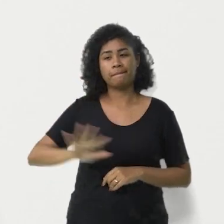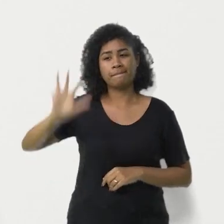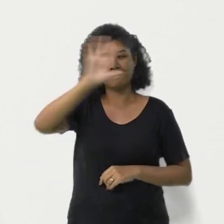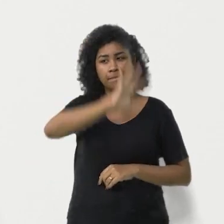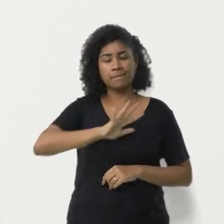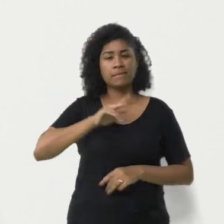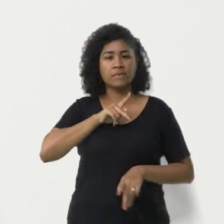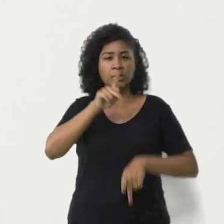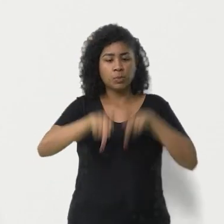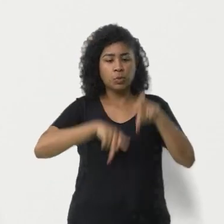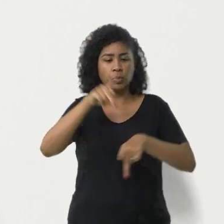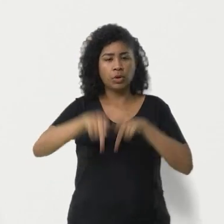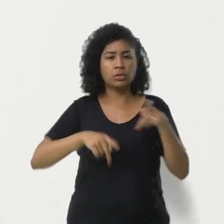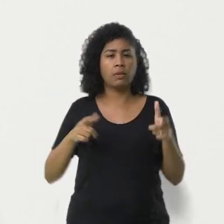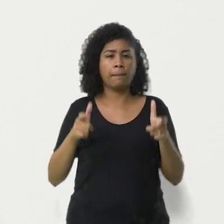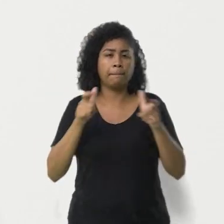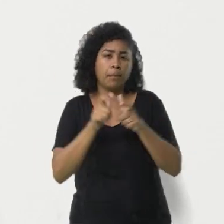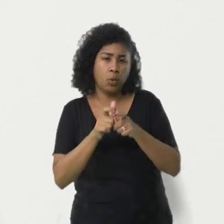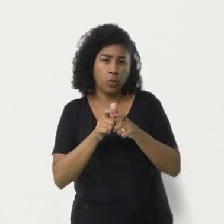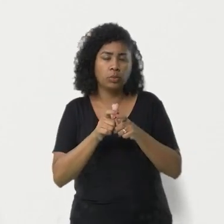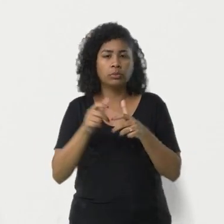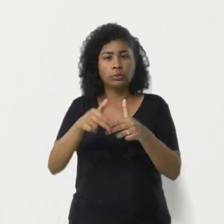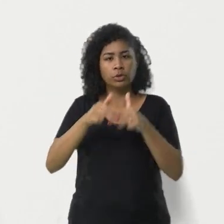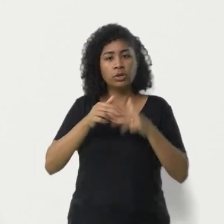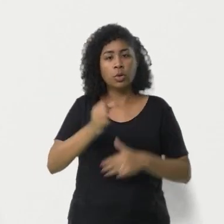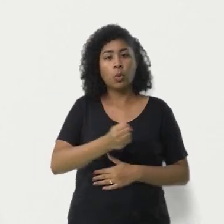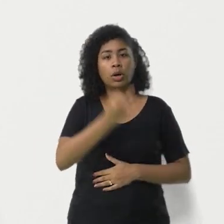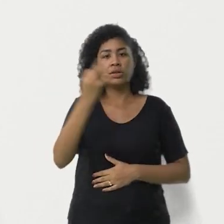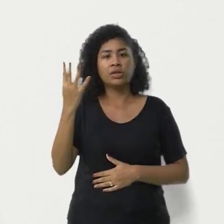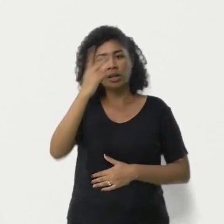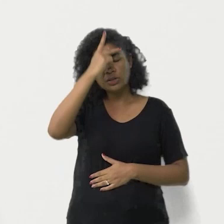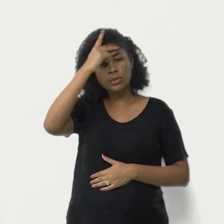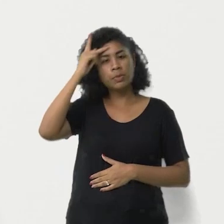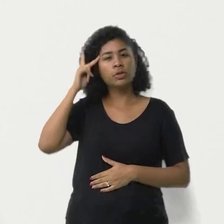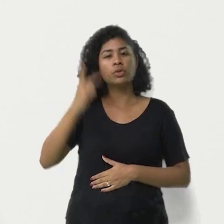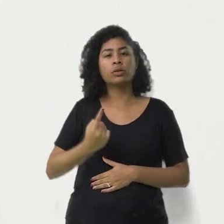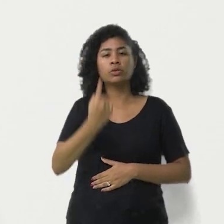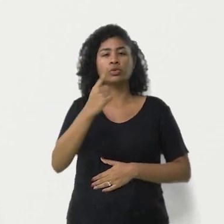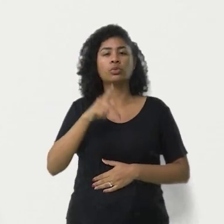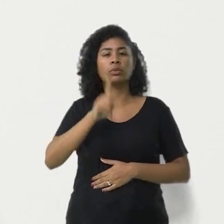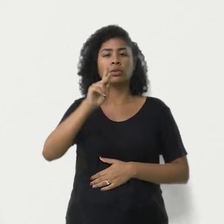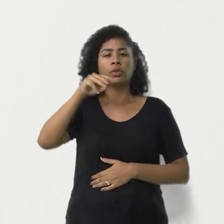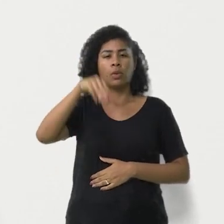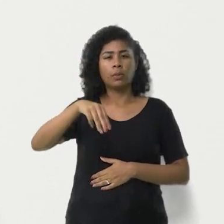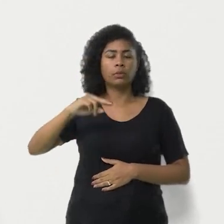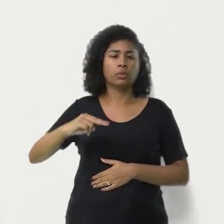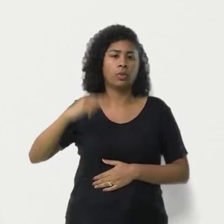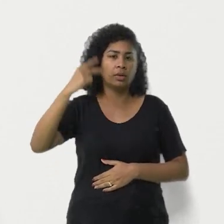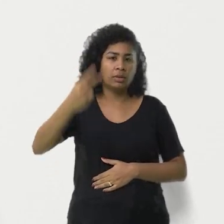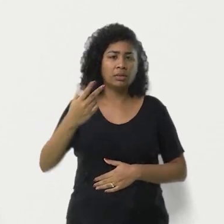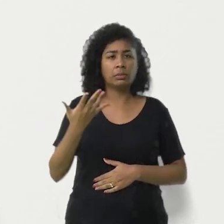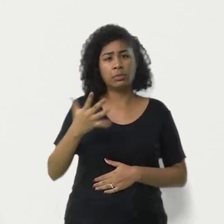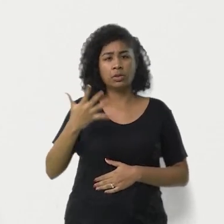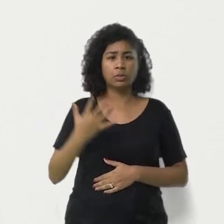povoada. Então, a sua densidade demográfica, ela vai ser também baixa. em torno aí somente